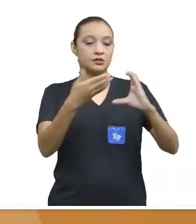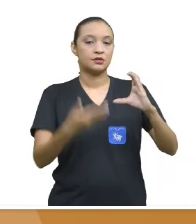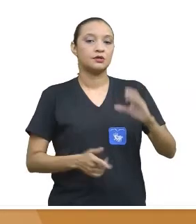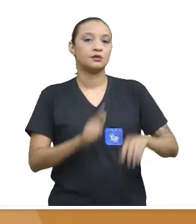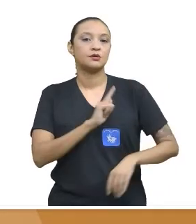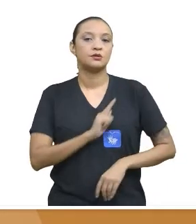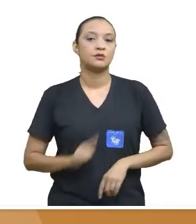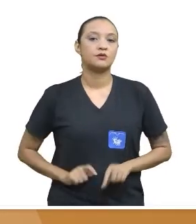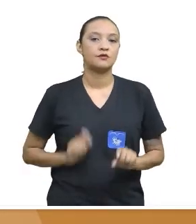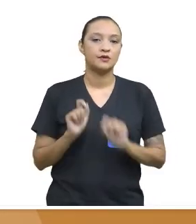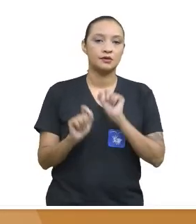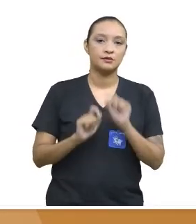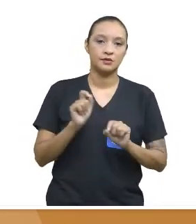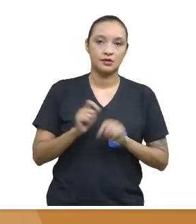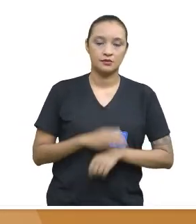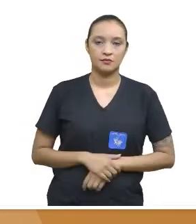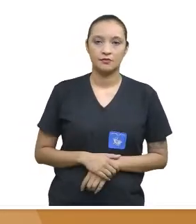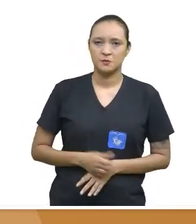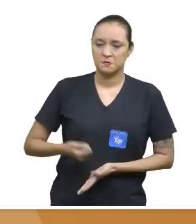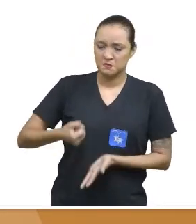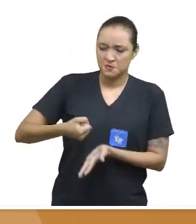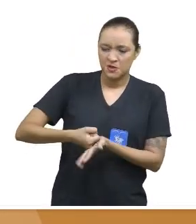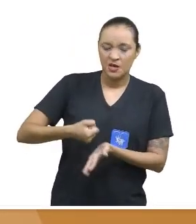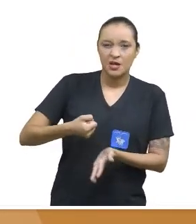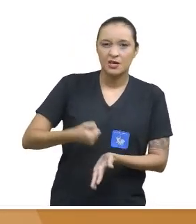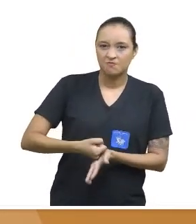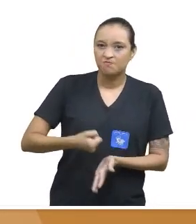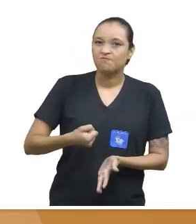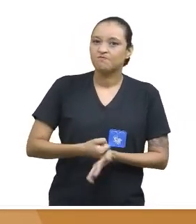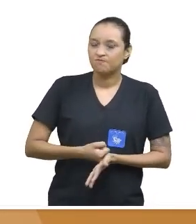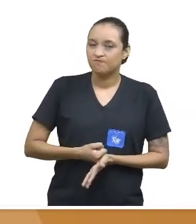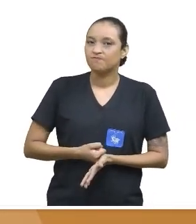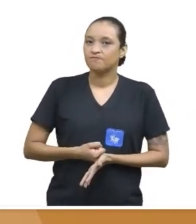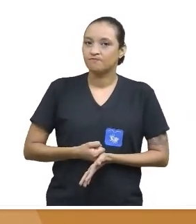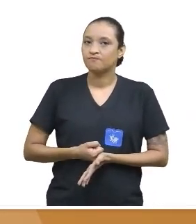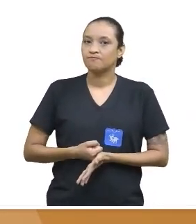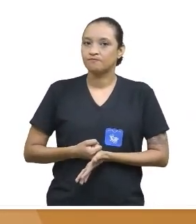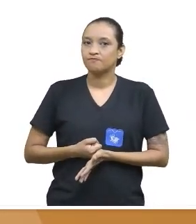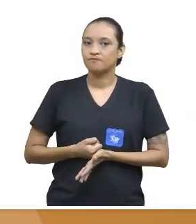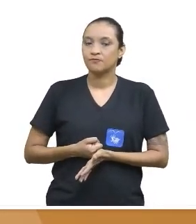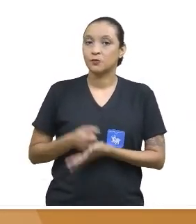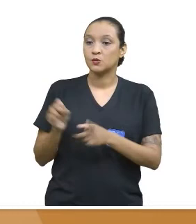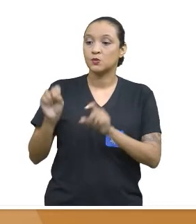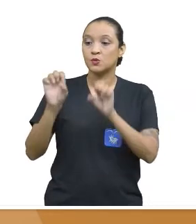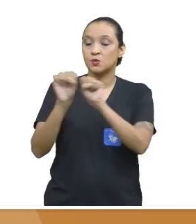nós temos aí o endurecimento do regime.